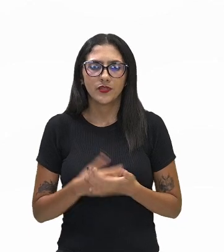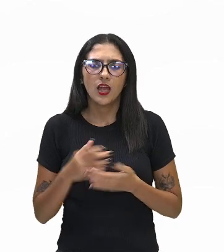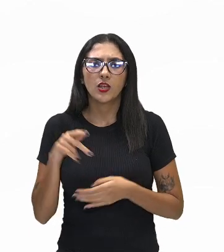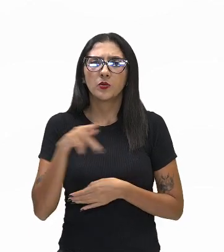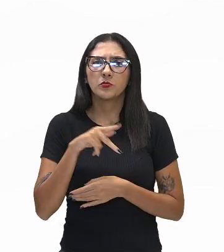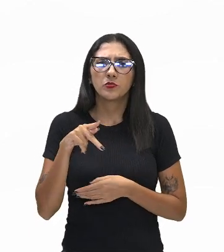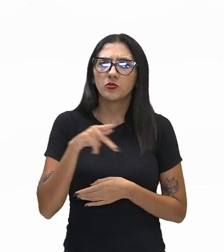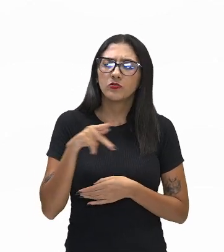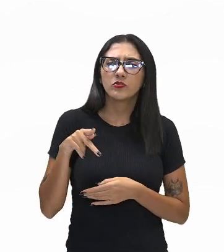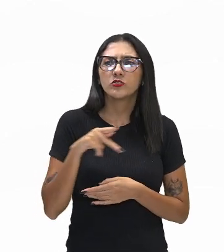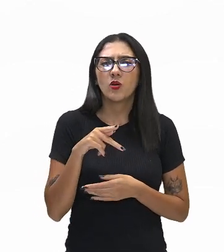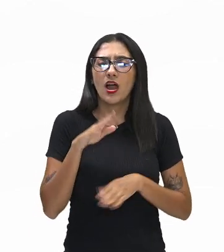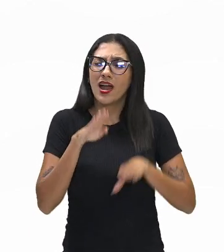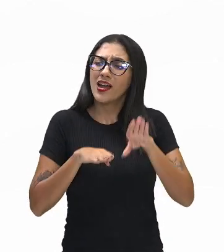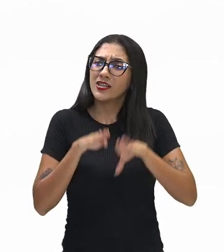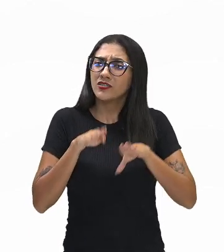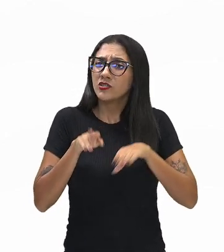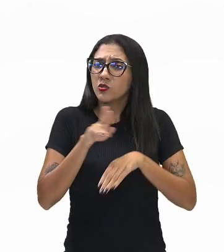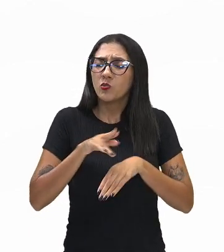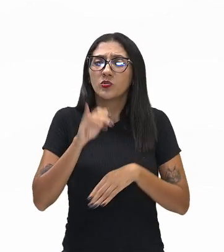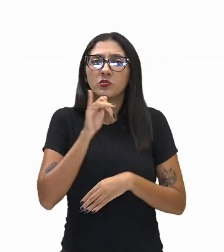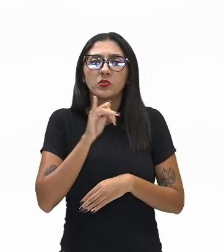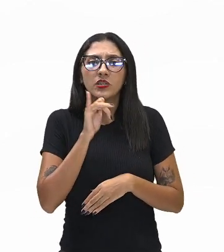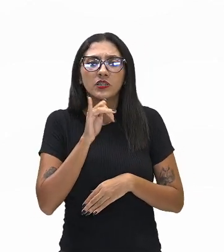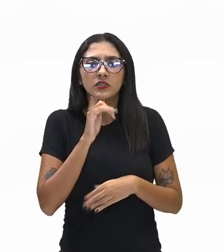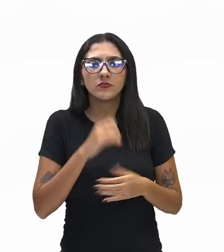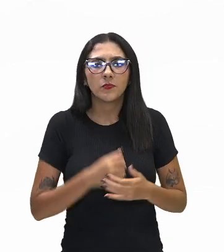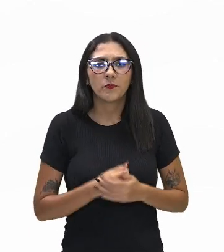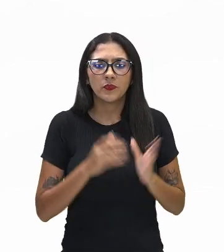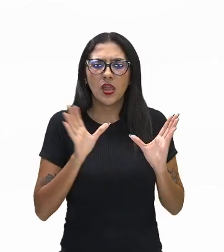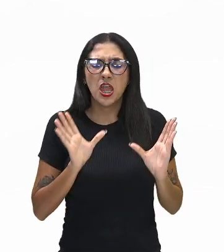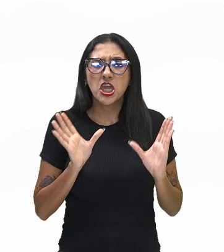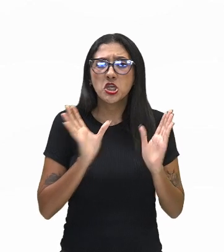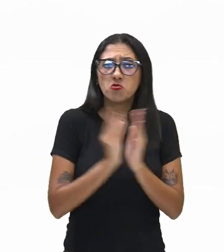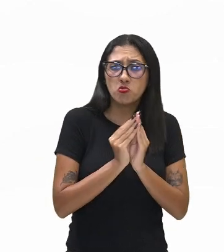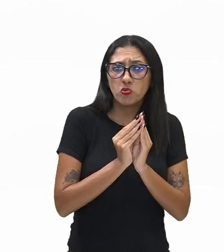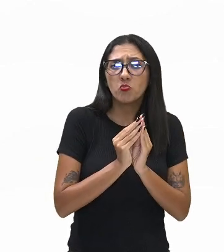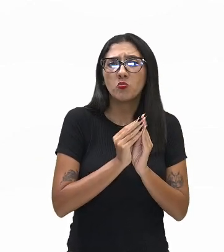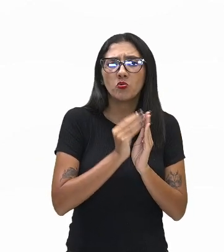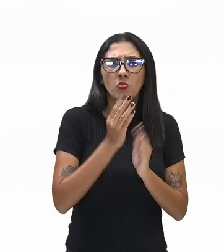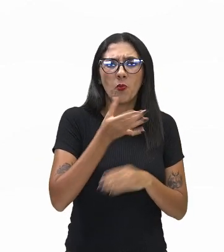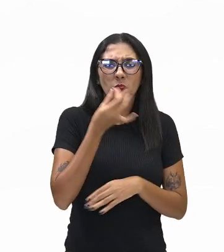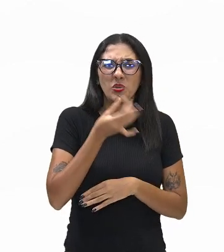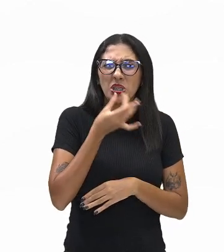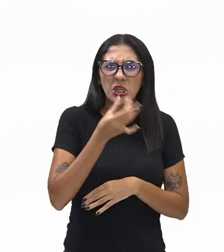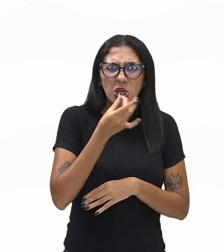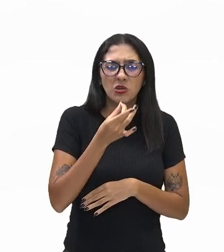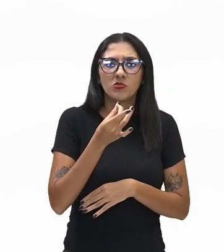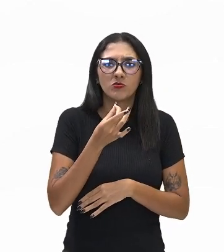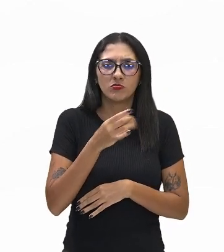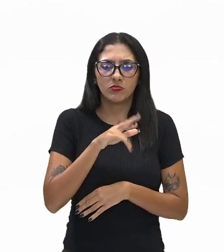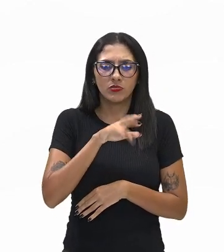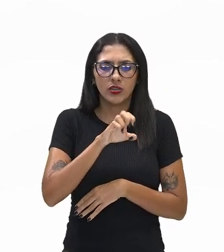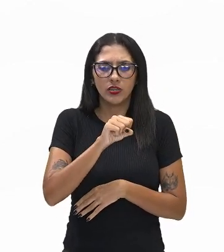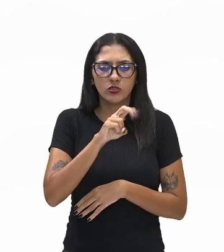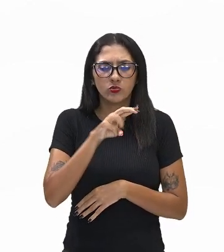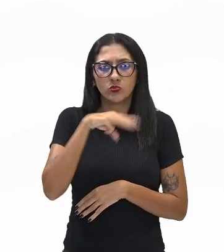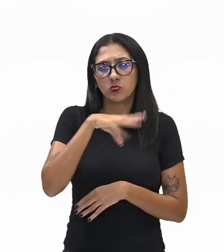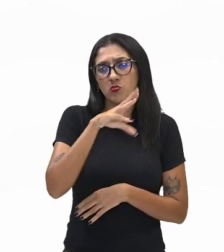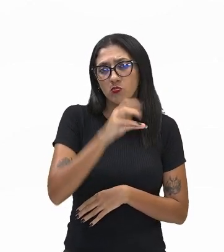fala resumo crítico, né? Aí sim, você vai ler, vai interpretar, vai colocar seu ponto de